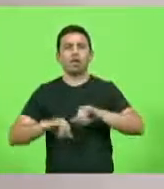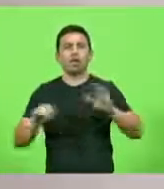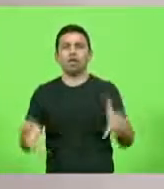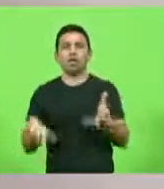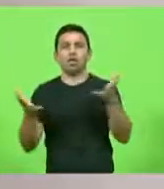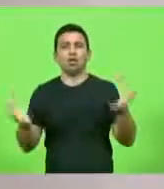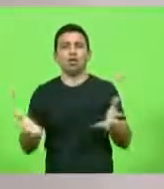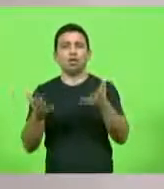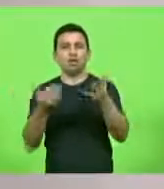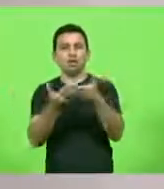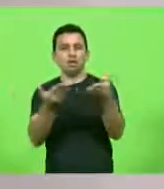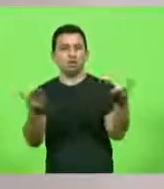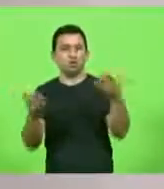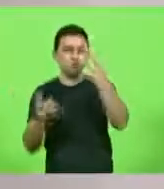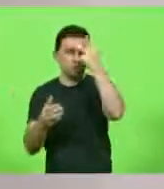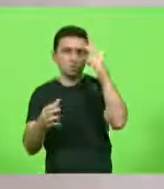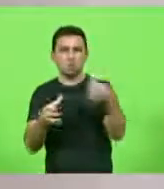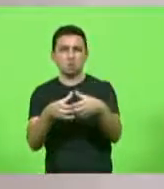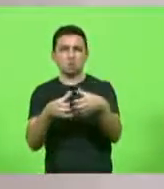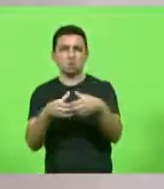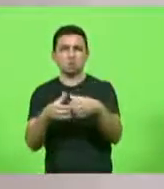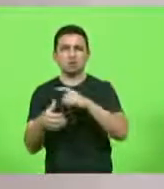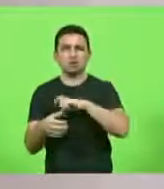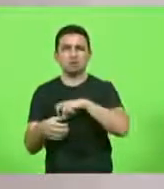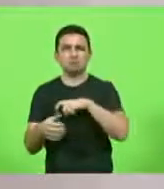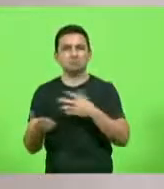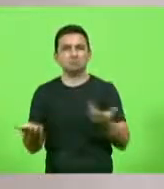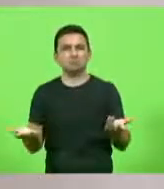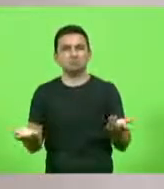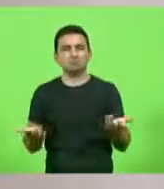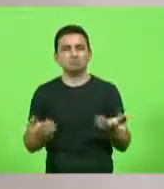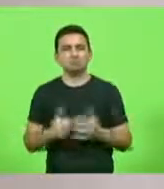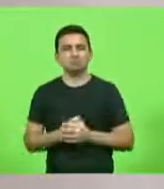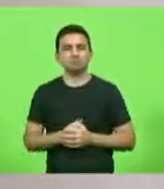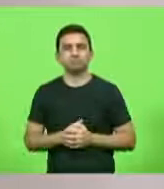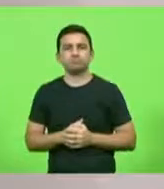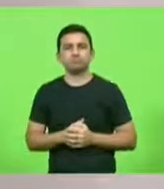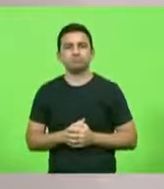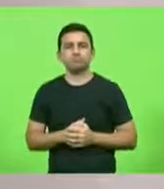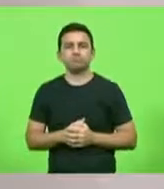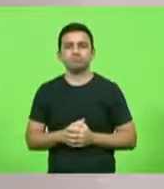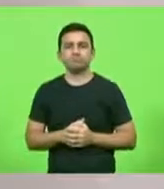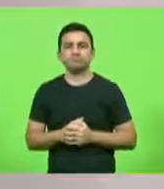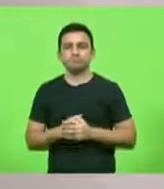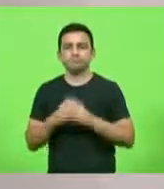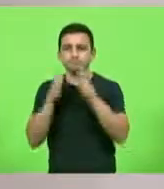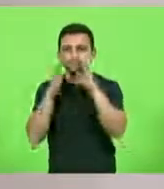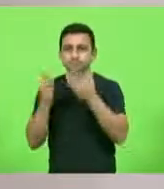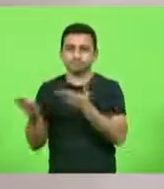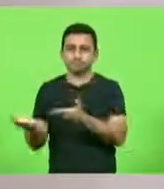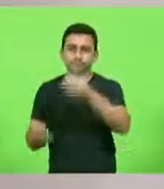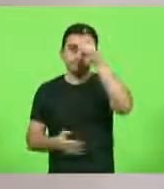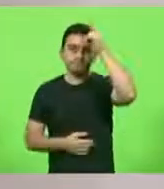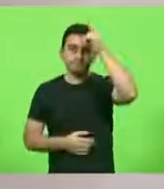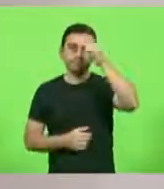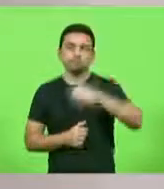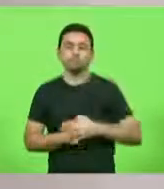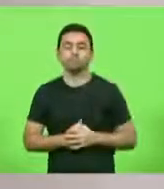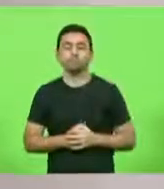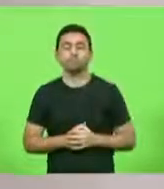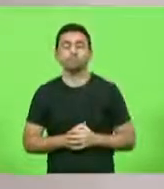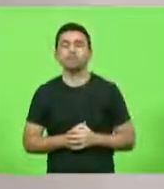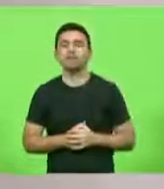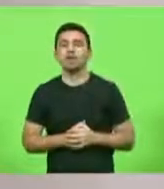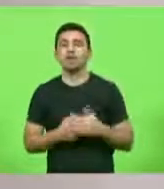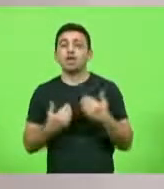o marginal, o bandido de facção. Ouço o colega deputado Sargento Lima. Muito tempo que não escuto algo